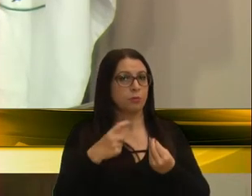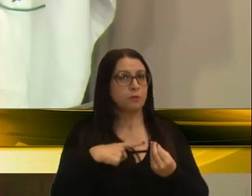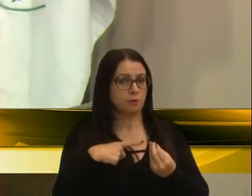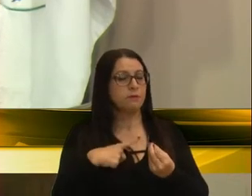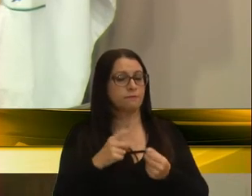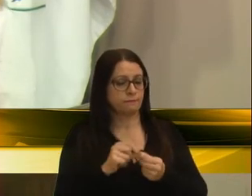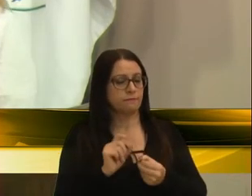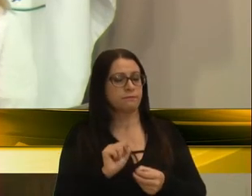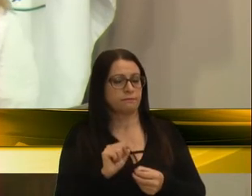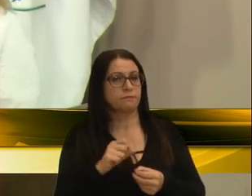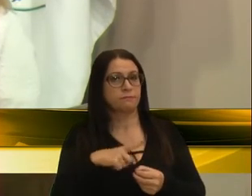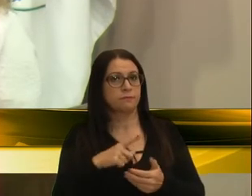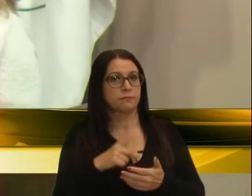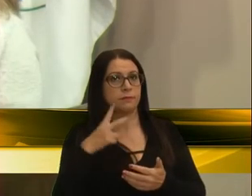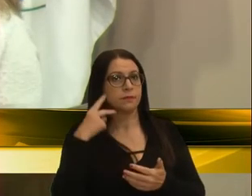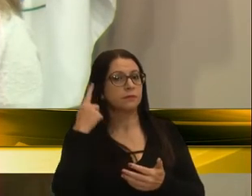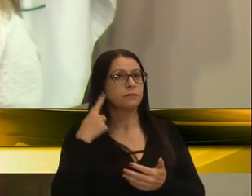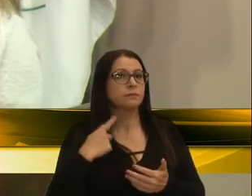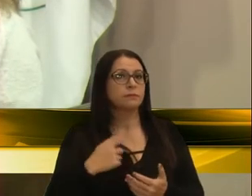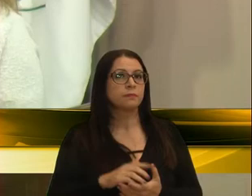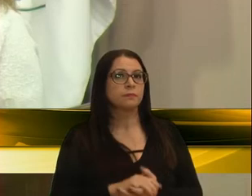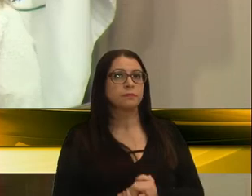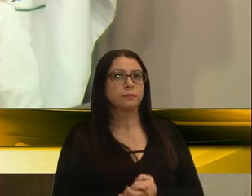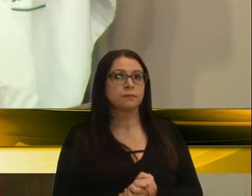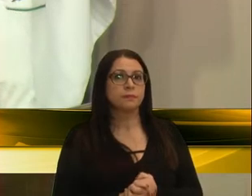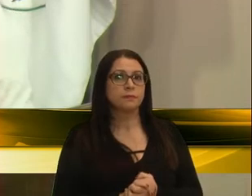existem. Vereadora Gladys.